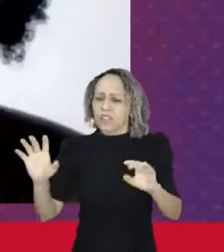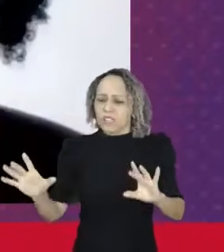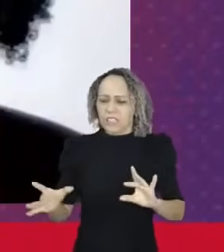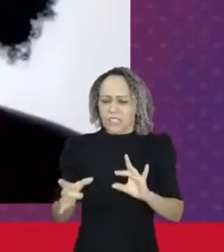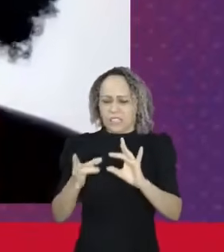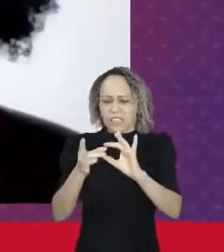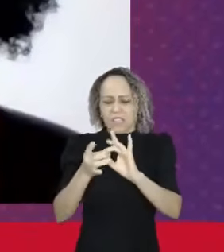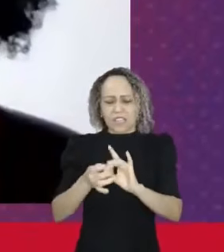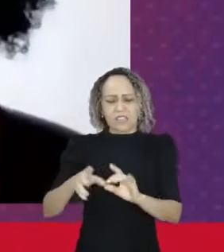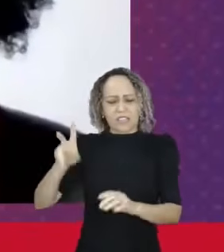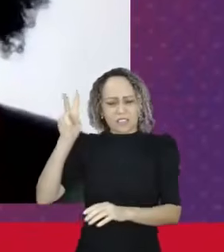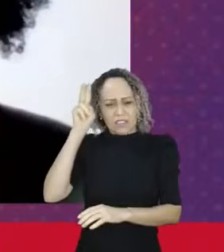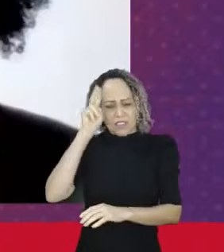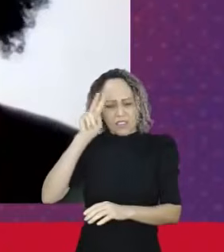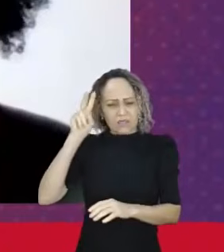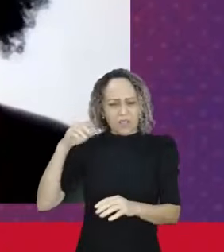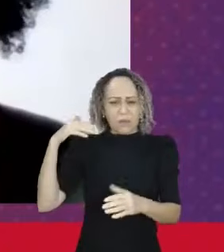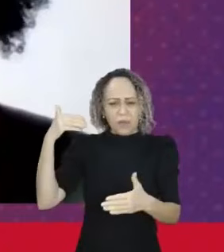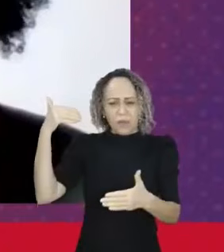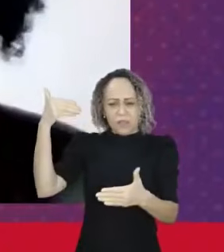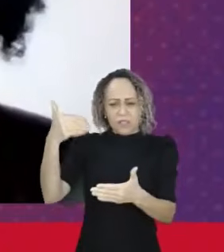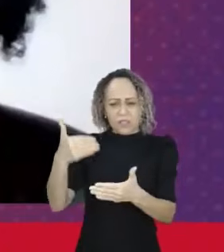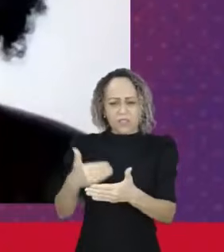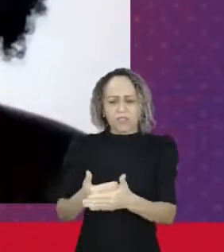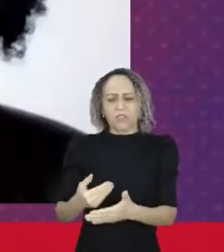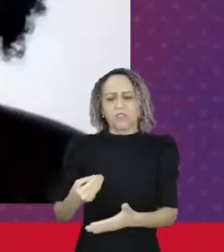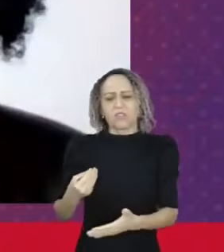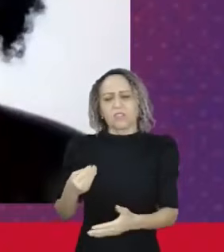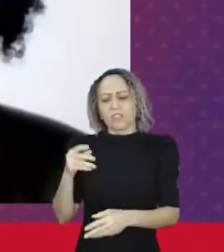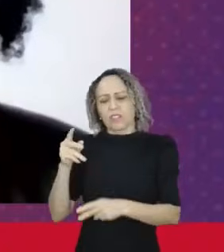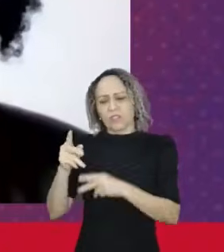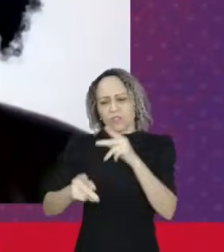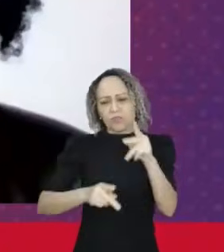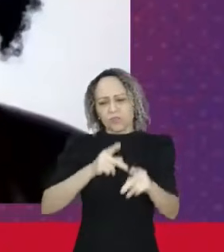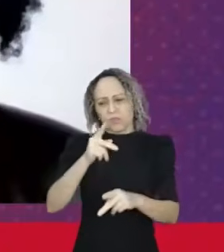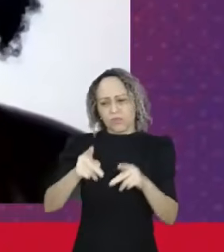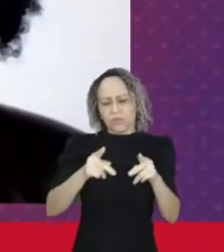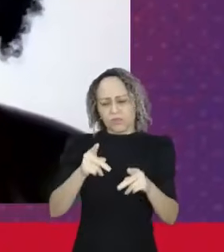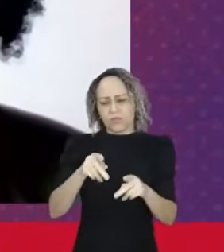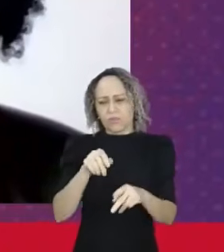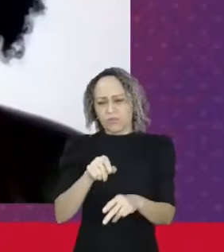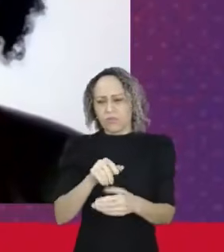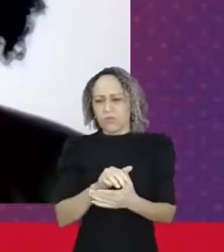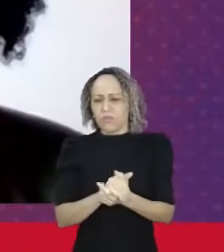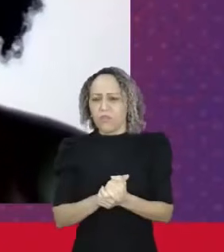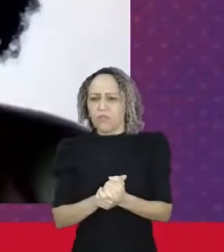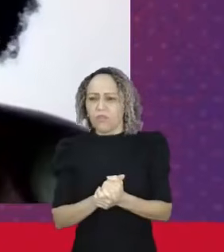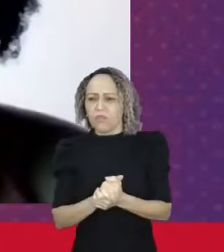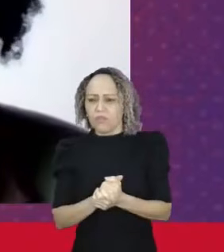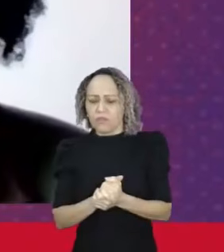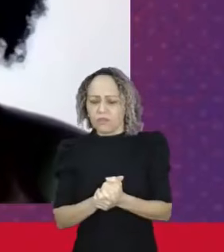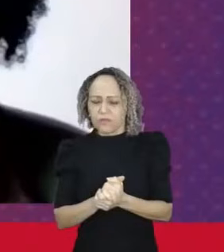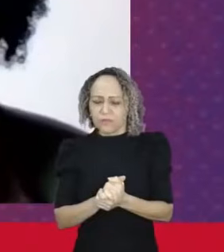da trajetória desses povos. Primeiro, entendendo que o racismo